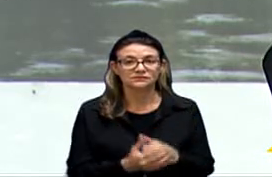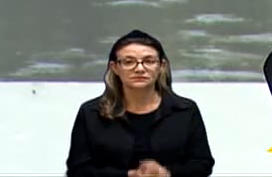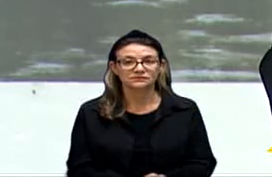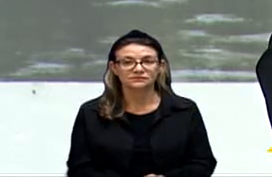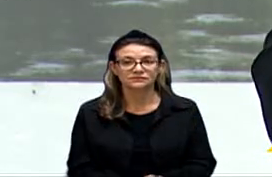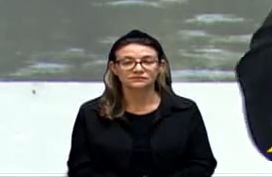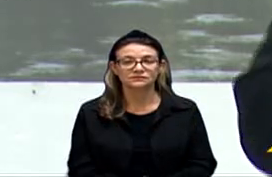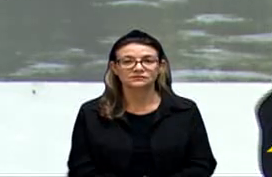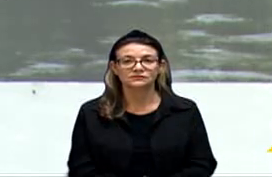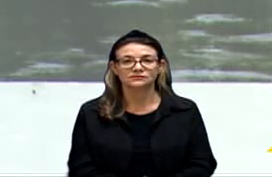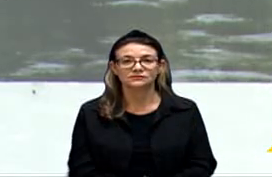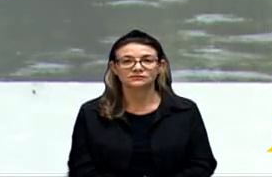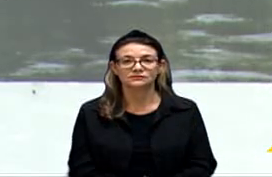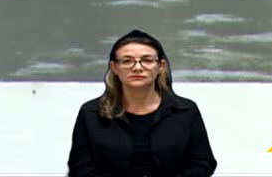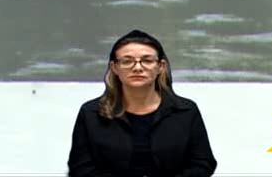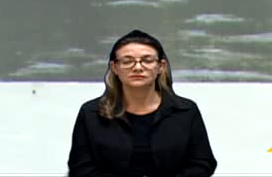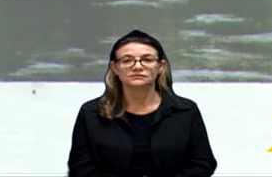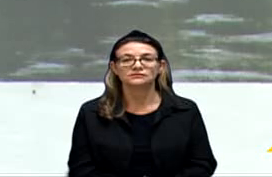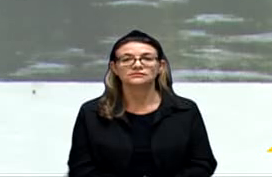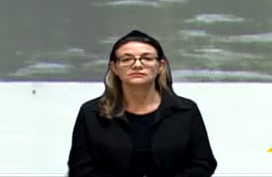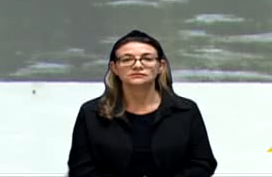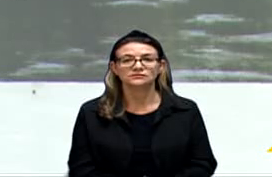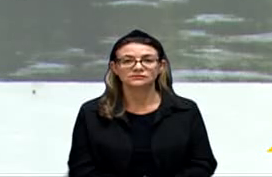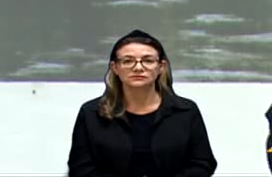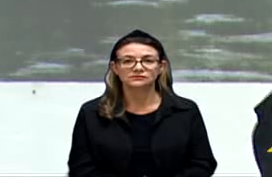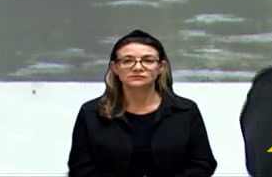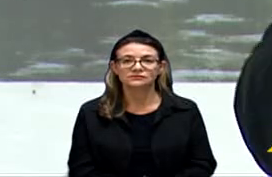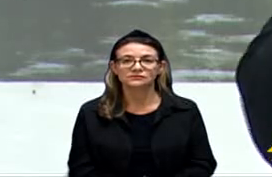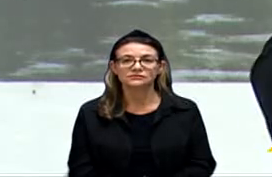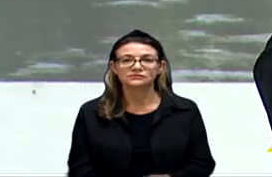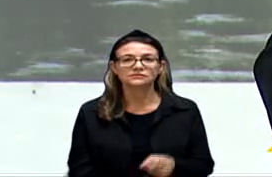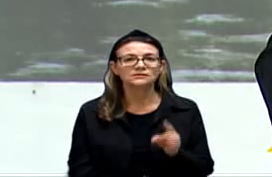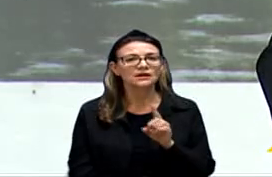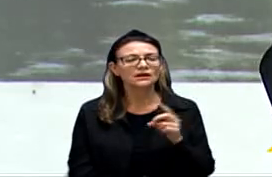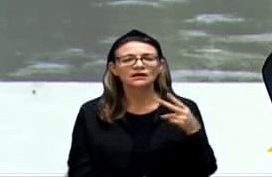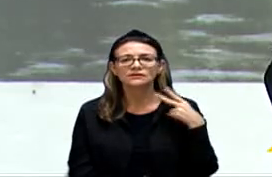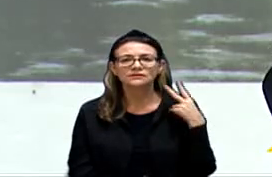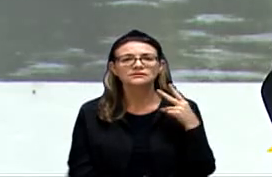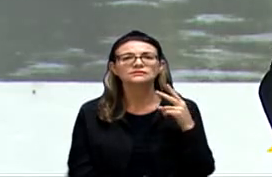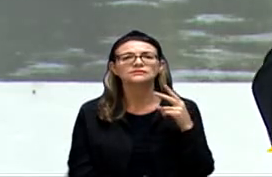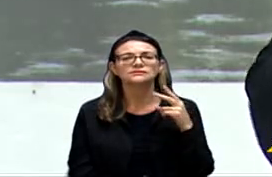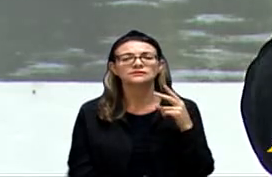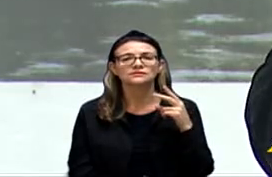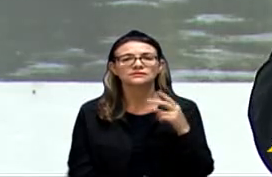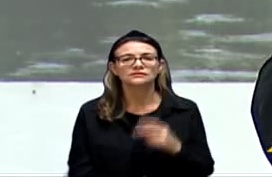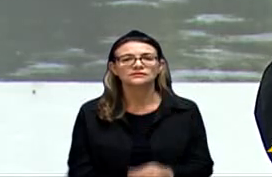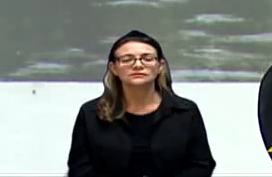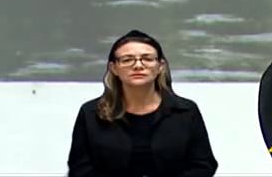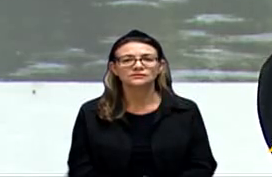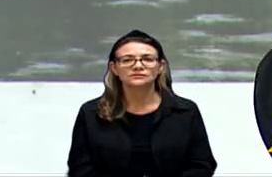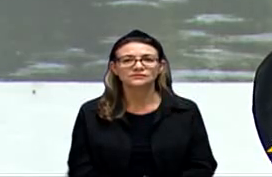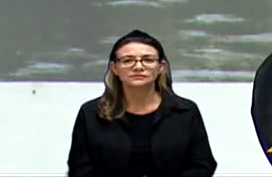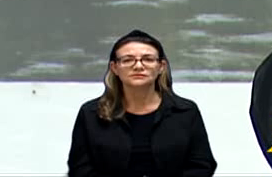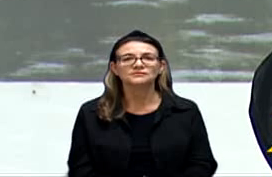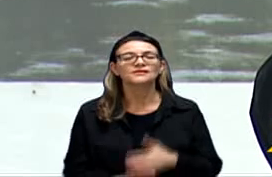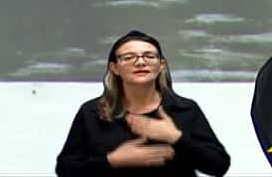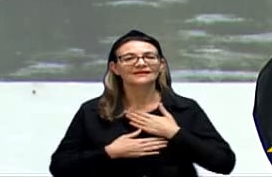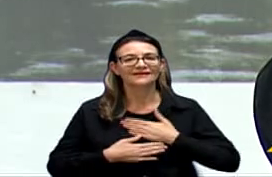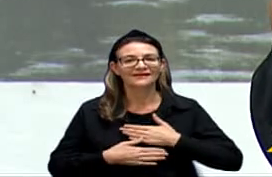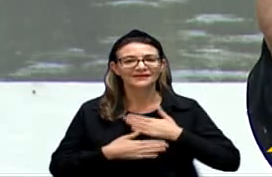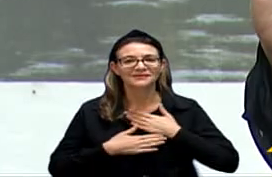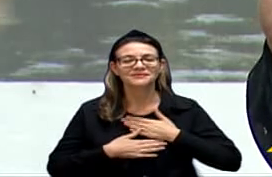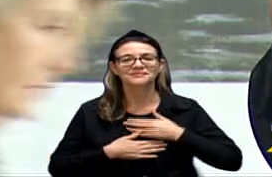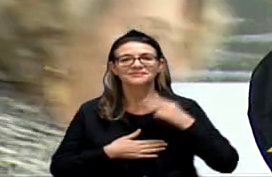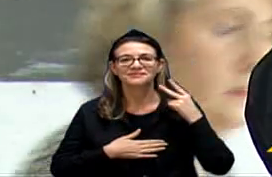agora cedo sim vador sim Vereador calma